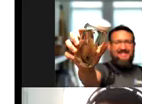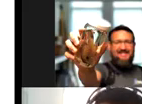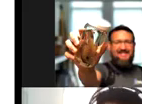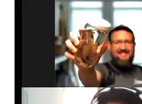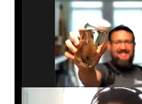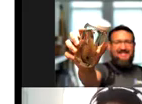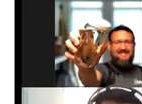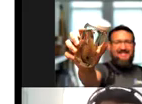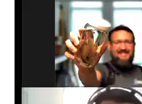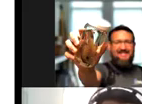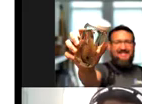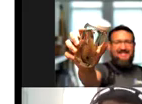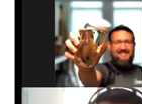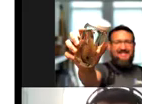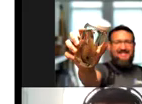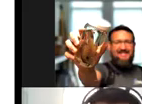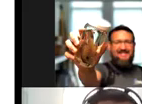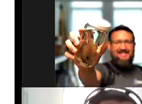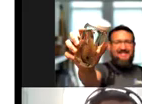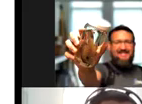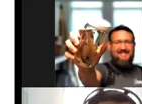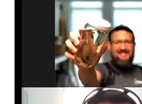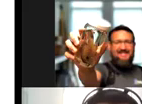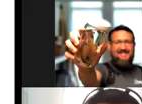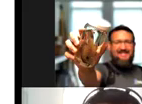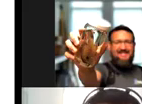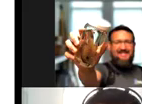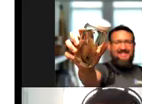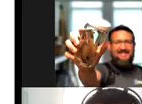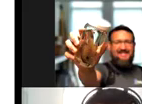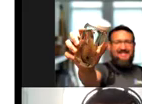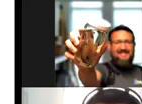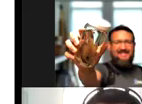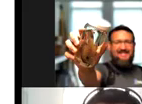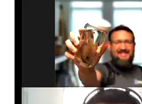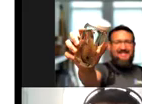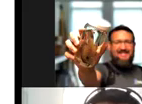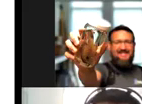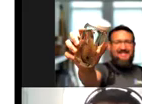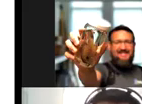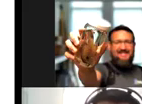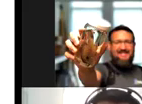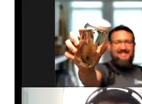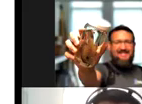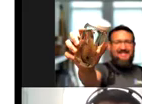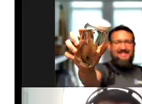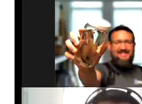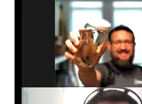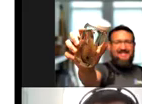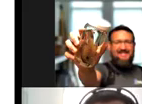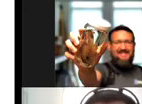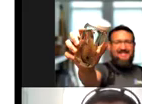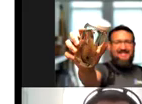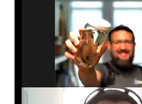preditivo, tá? Estou falando que a gente não tinha, mas não tinha tanto. E aqui num período de 20 anos, né? E a gente vê que teve um crescimento